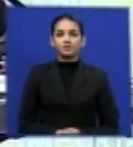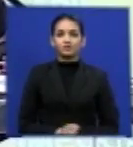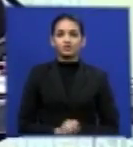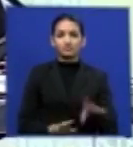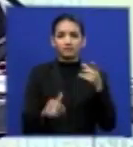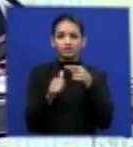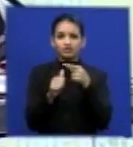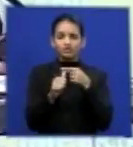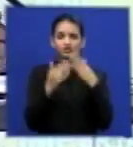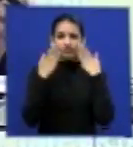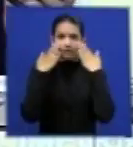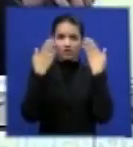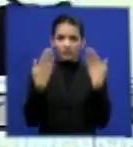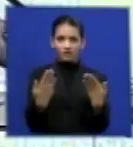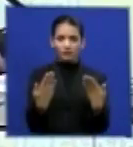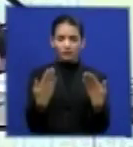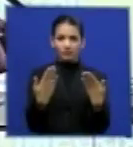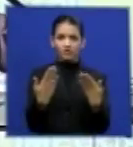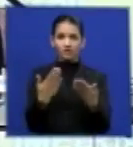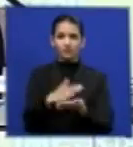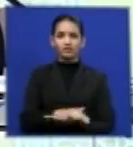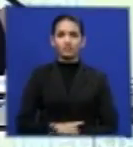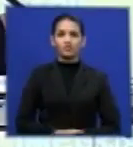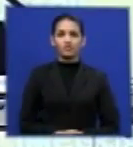Primeiramente, gostaria de